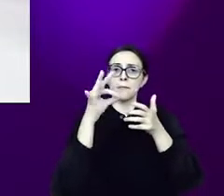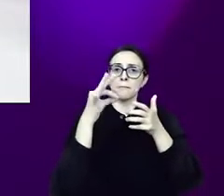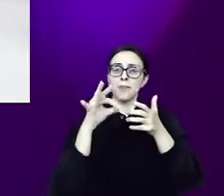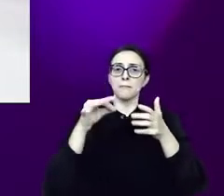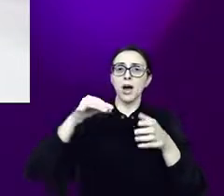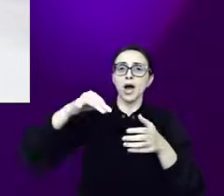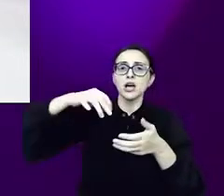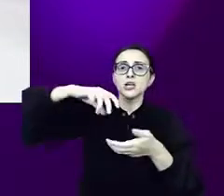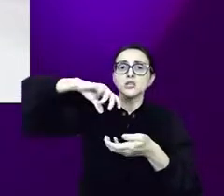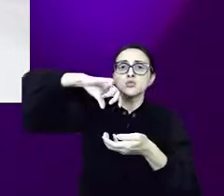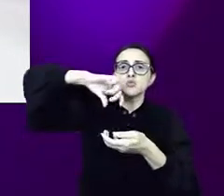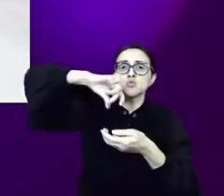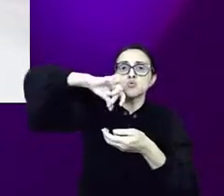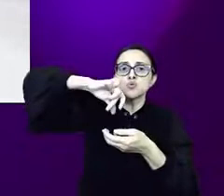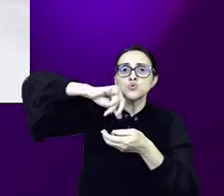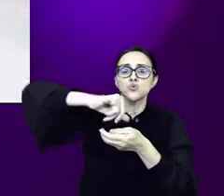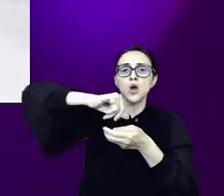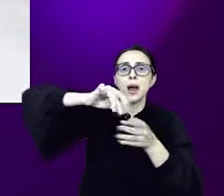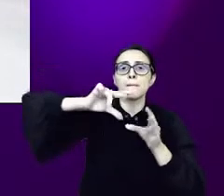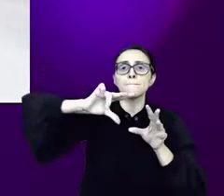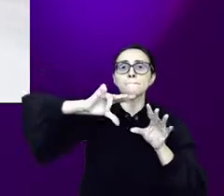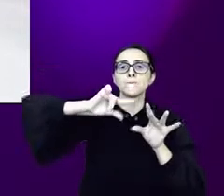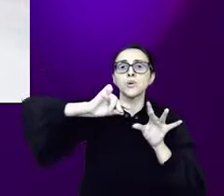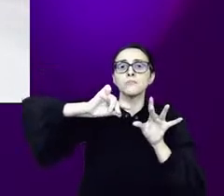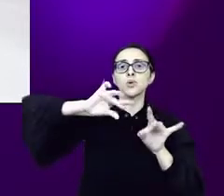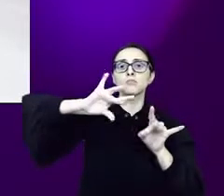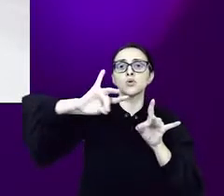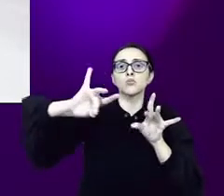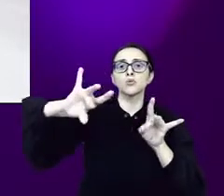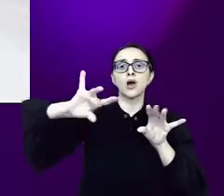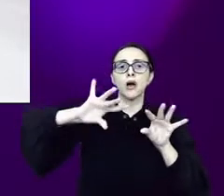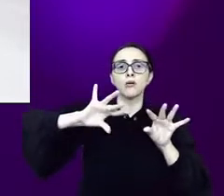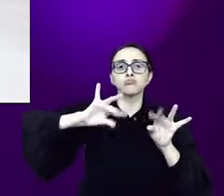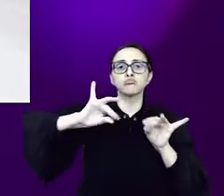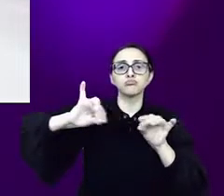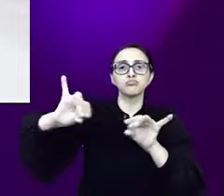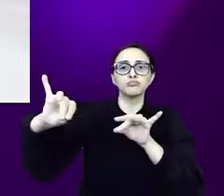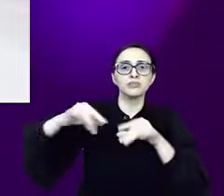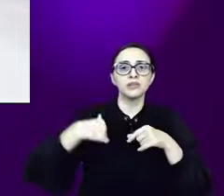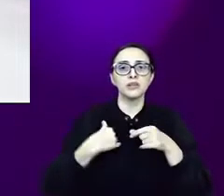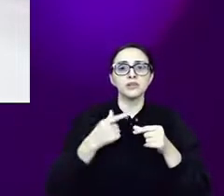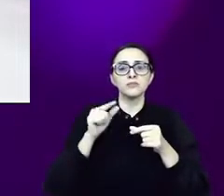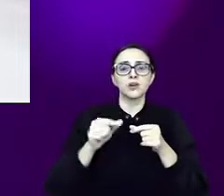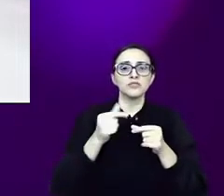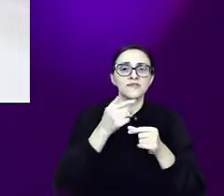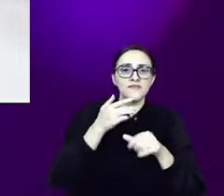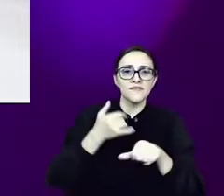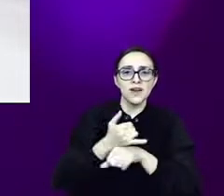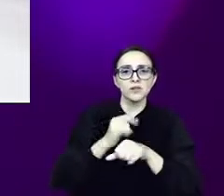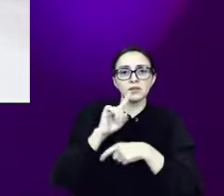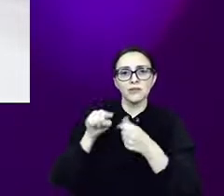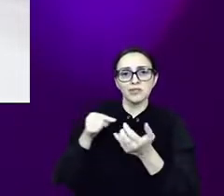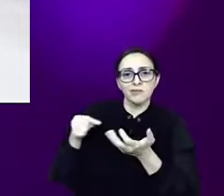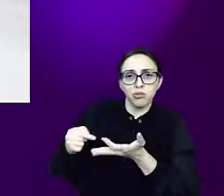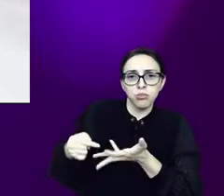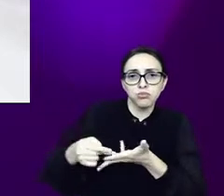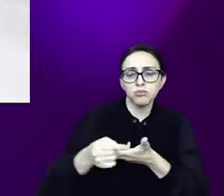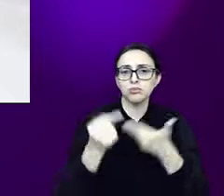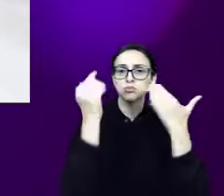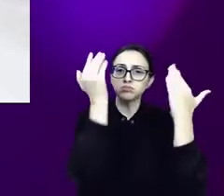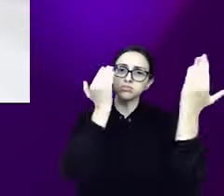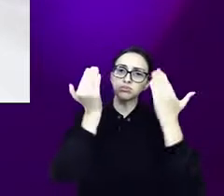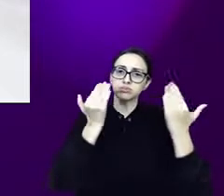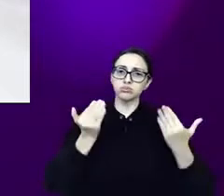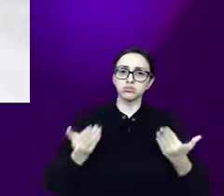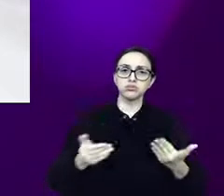parafusos, pequenos plugs de metal, tanto na região do trocânter maior, e nesse momento a gente faz então a captura do parâmetro inicial de comparação